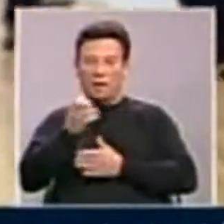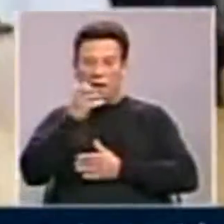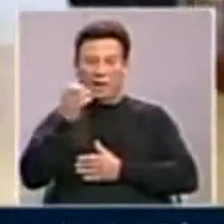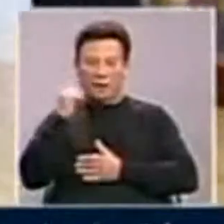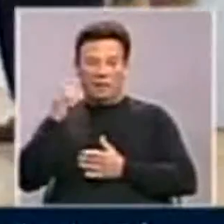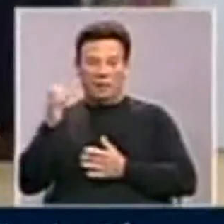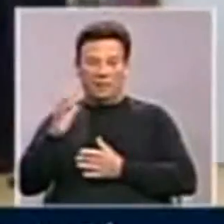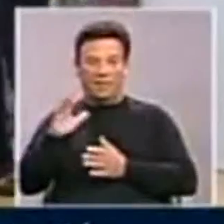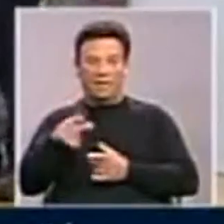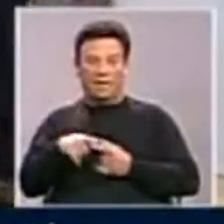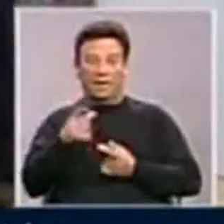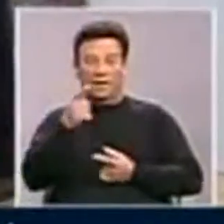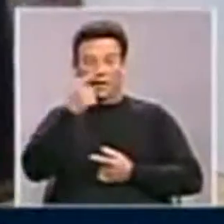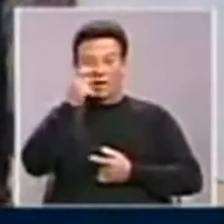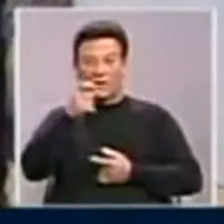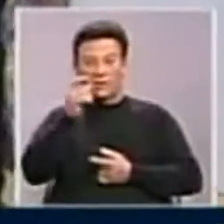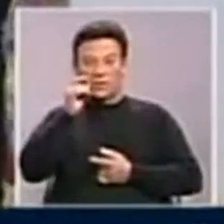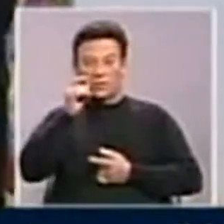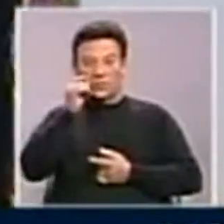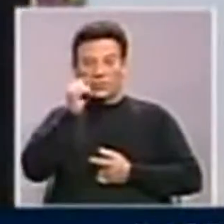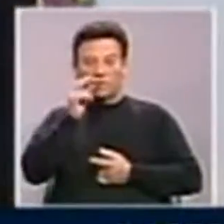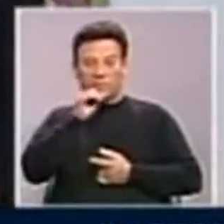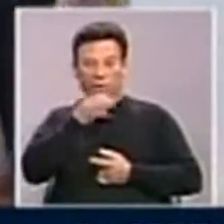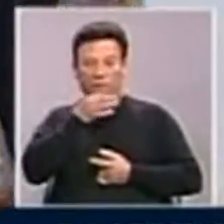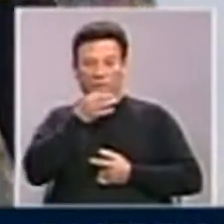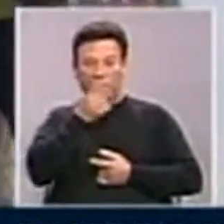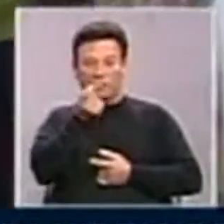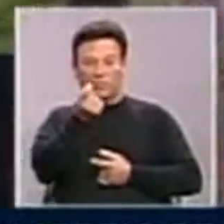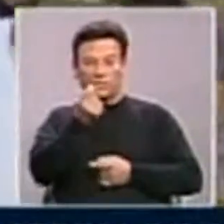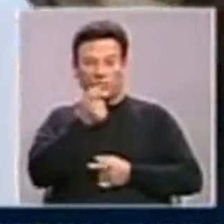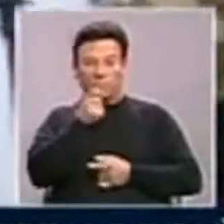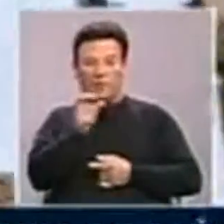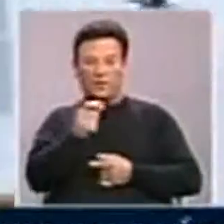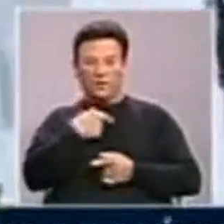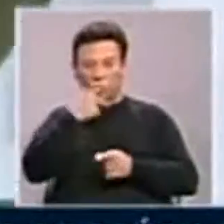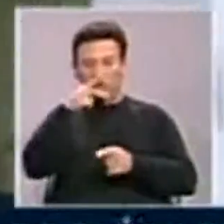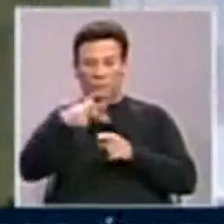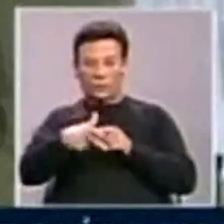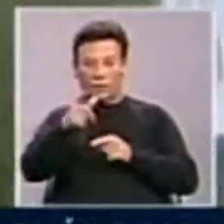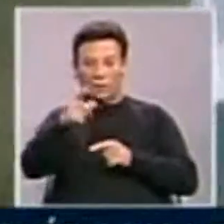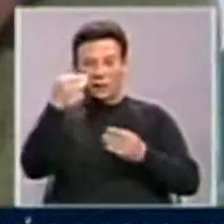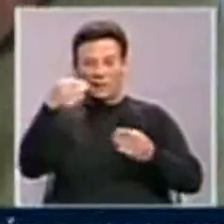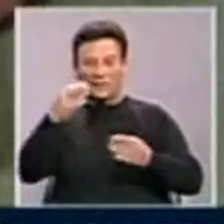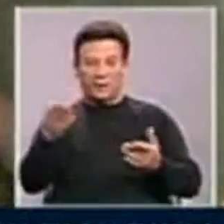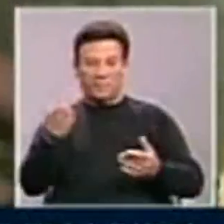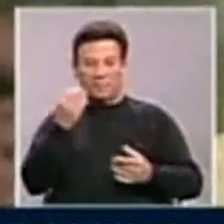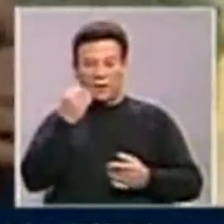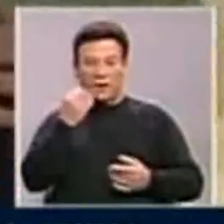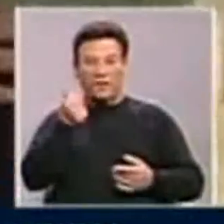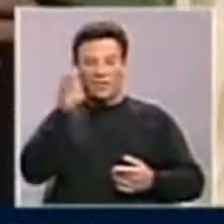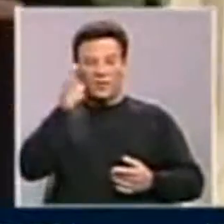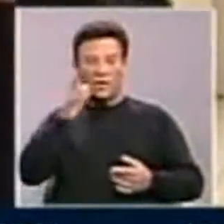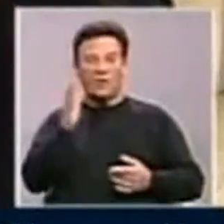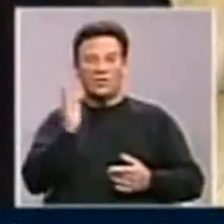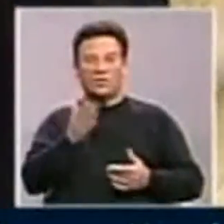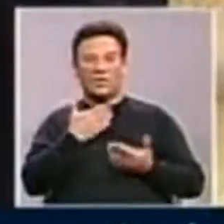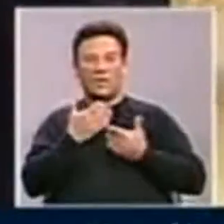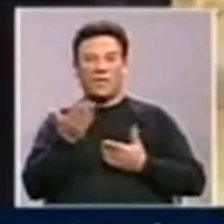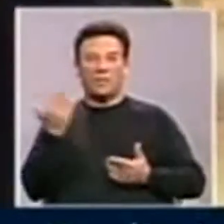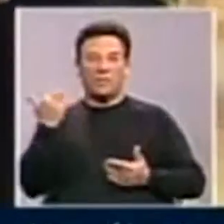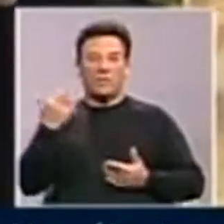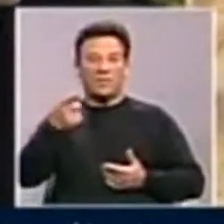Ora, muito boa tarde. Algum dos senhores pode chegar aqui para falar comigo? É só uma palavrinha. Eu interrompo os ensaios assim tudo. Muito boa tarde. Boa tarde. Há quanto tempo é que faz